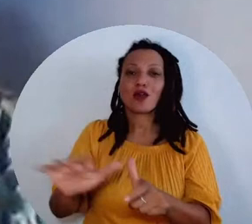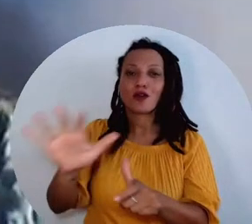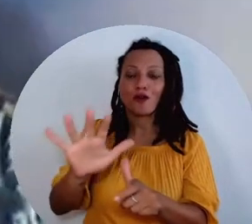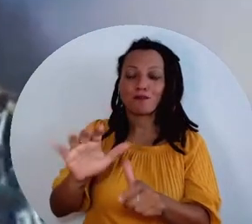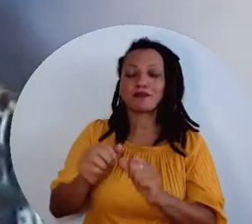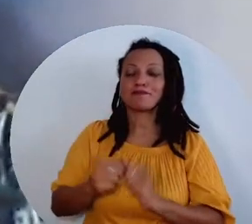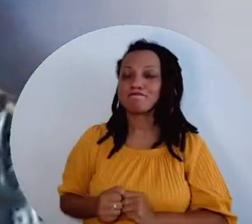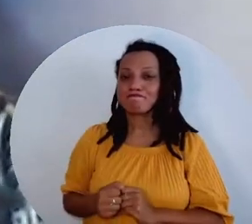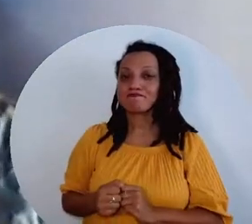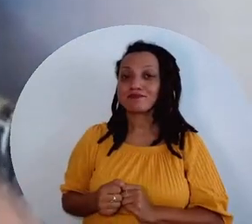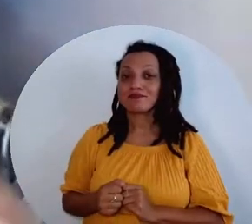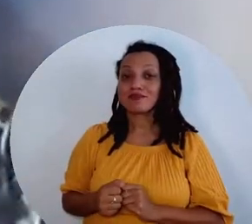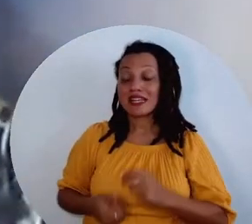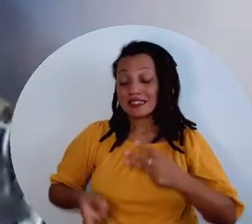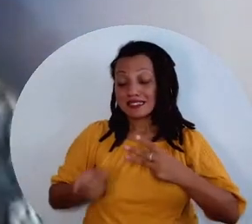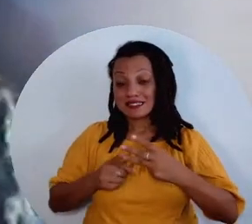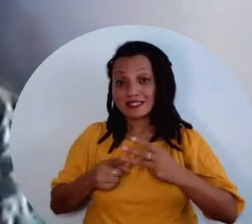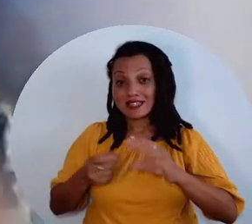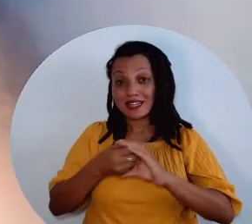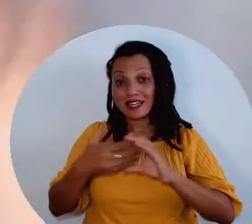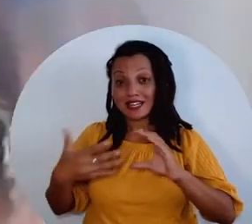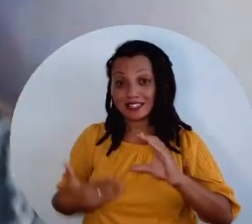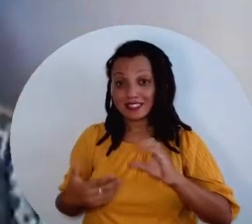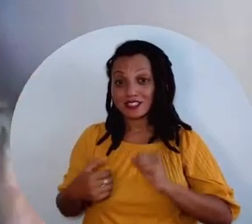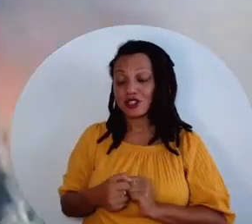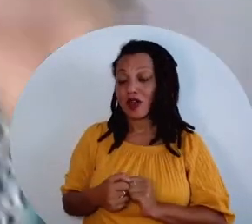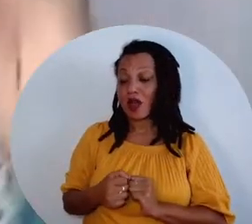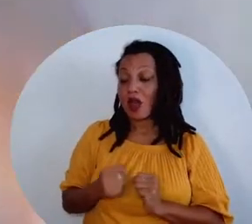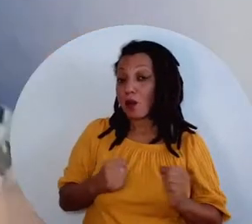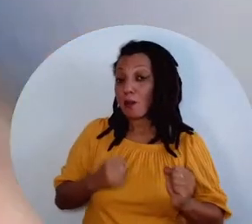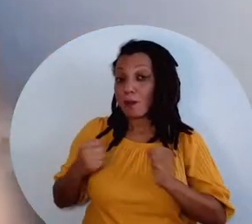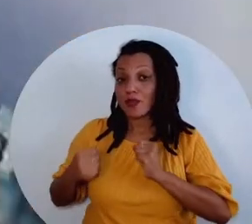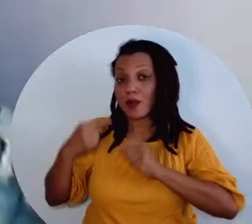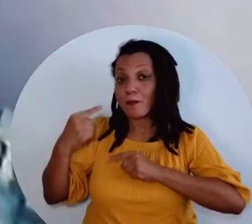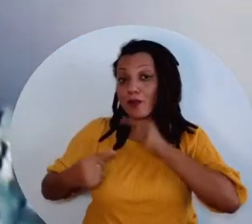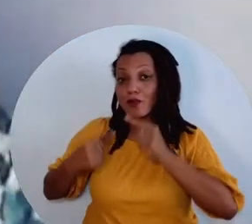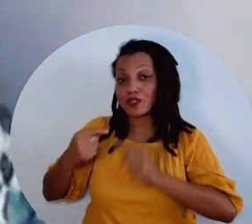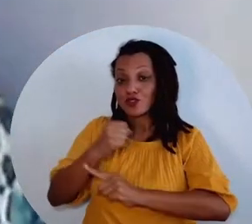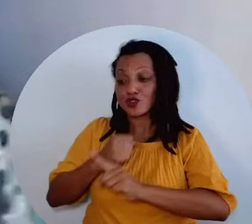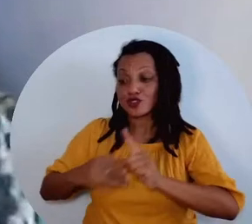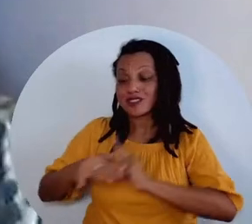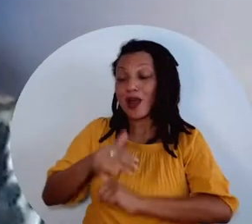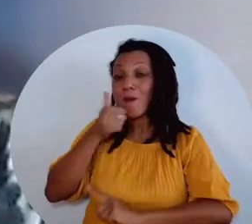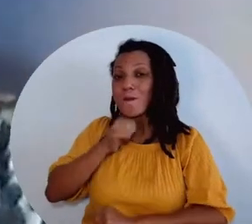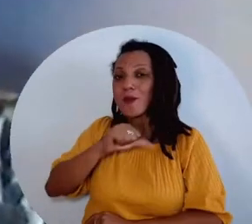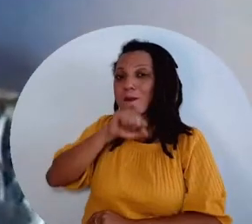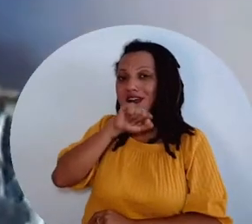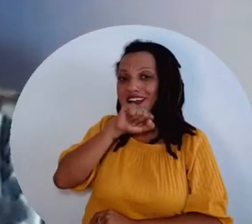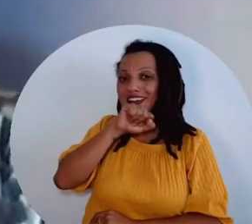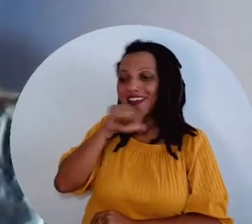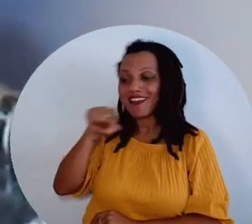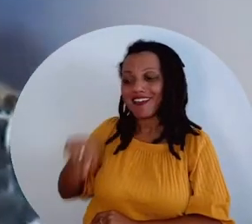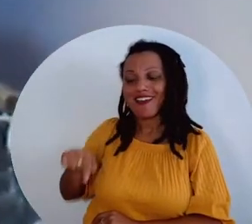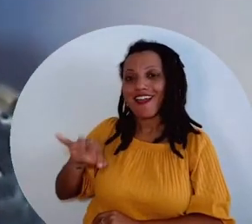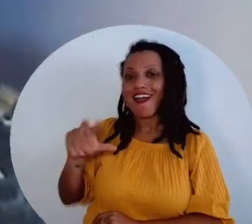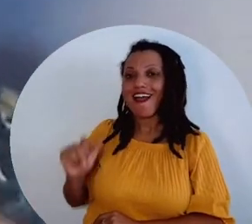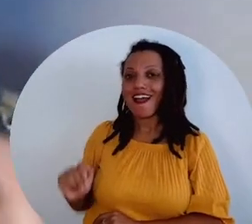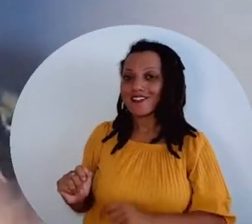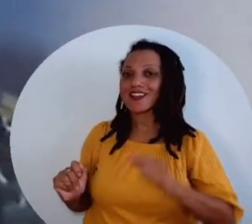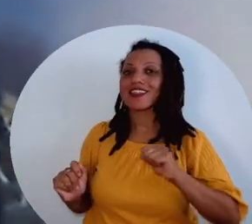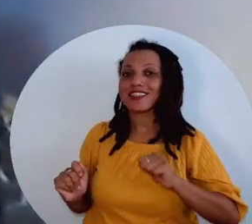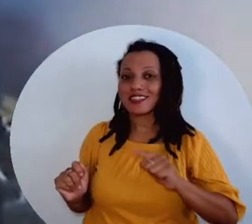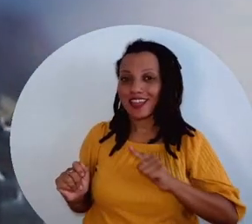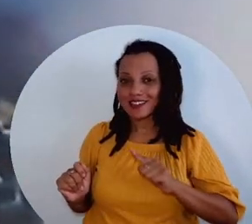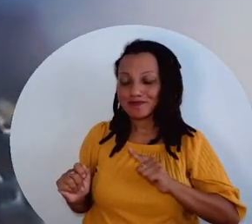característica. A terceira característica, que eu já falei, é o poder político-social dessas mães, né?